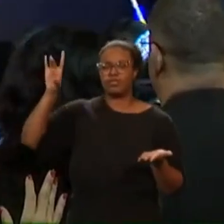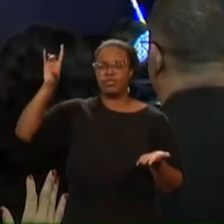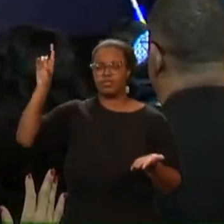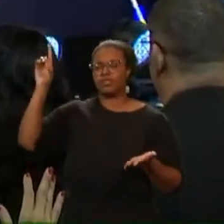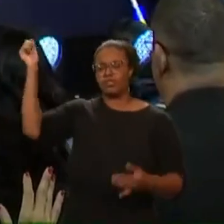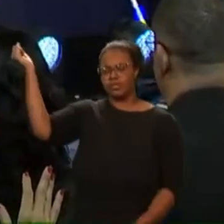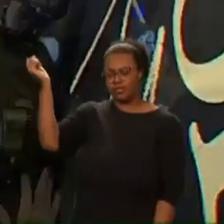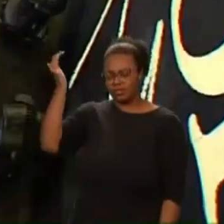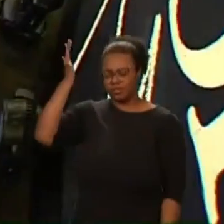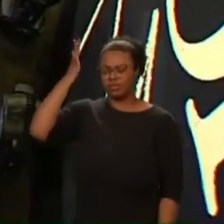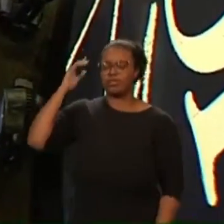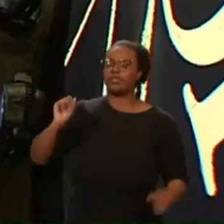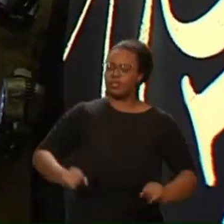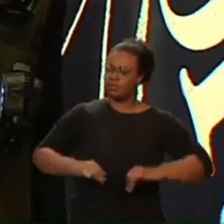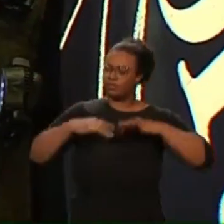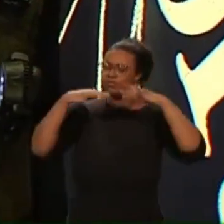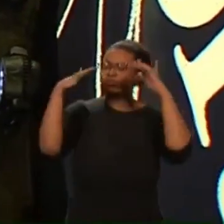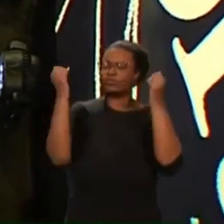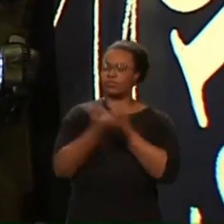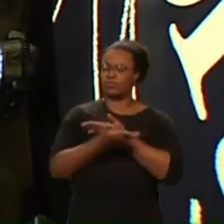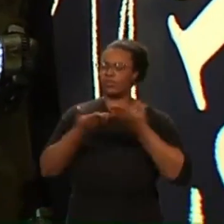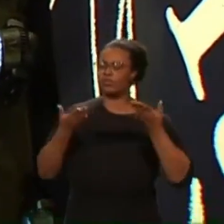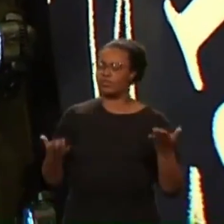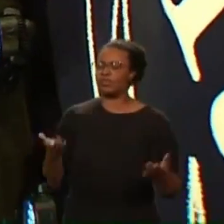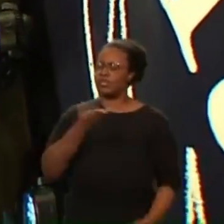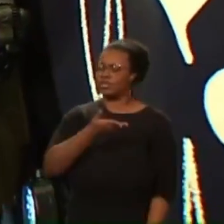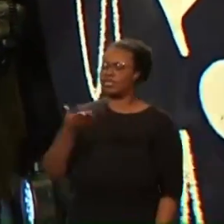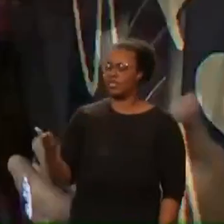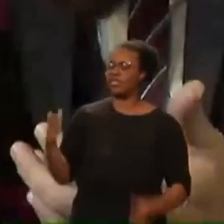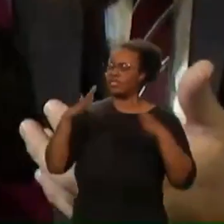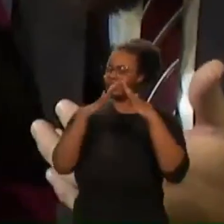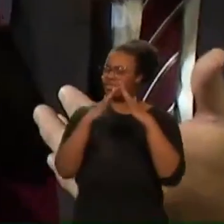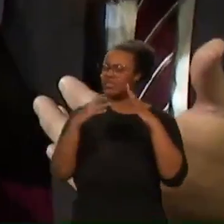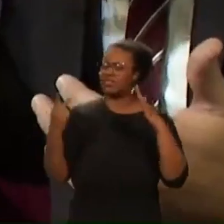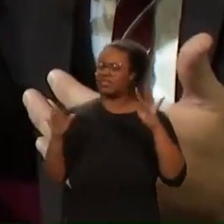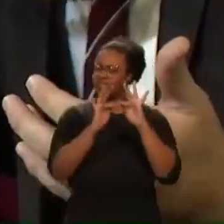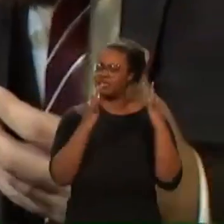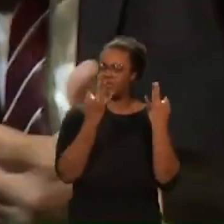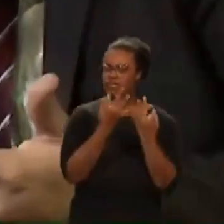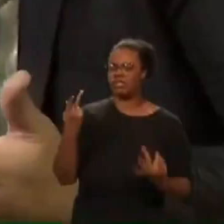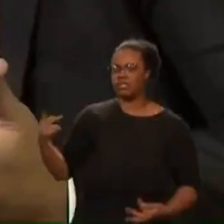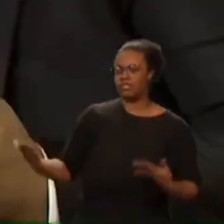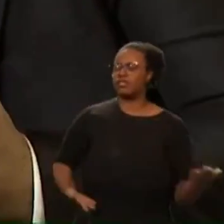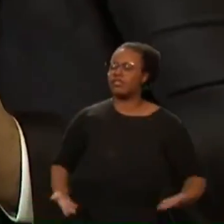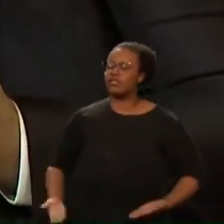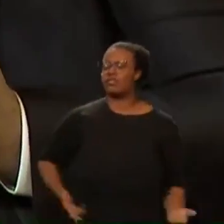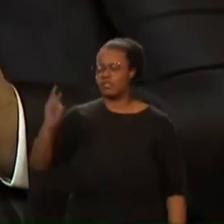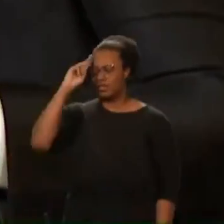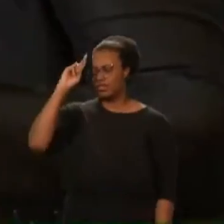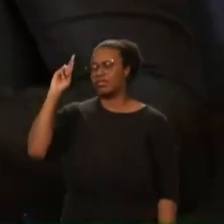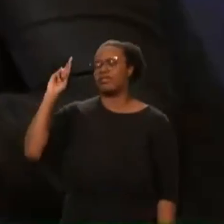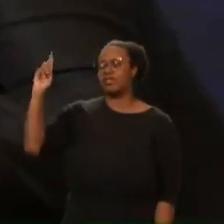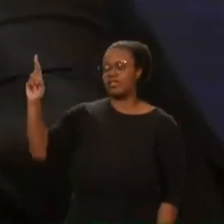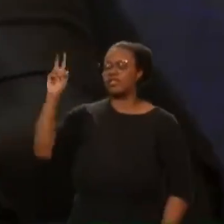revelada fluirá sobre teus filhos Eles e toda a sua casa servirão ao senhor pai que eles possam adentrar nesse lugar de